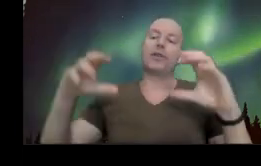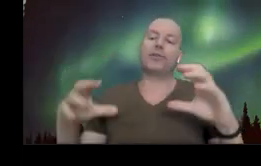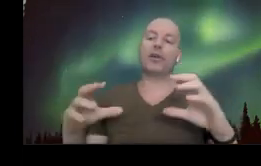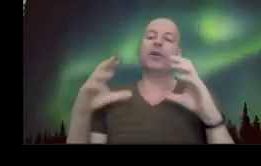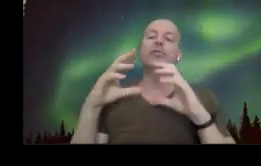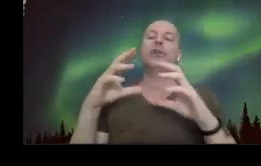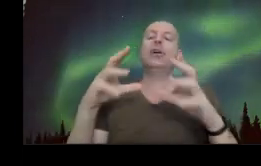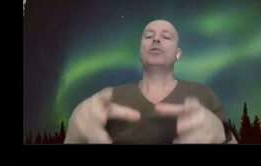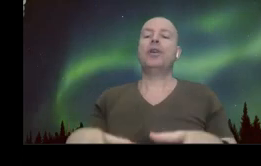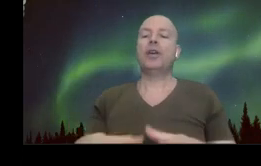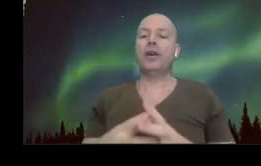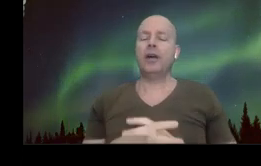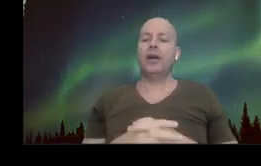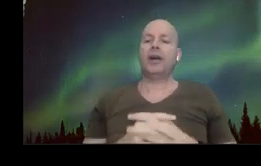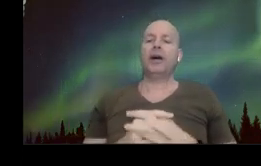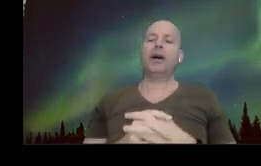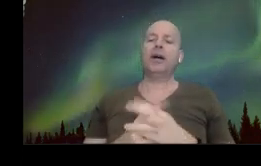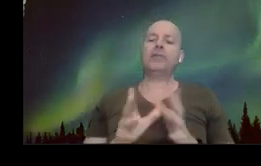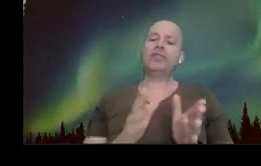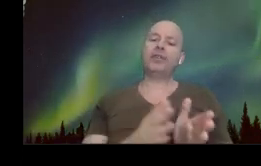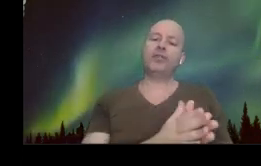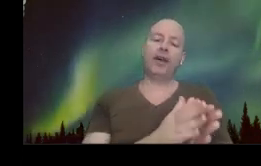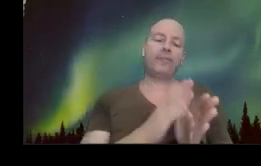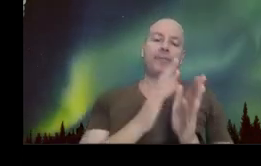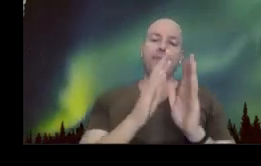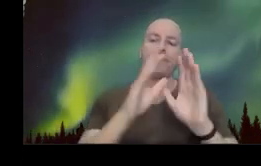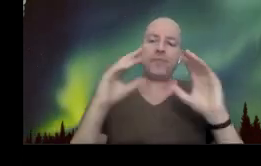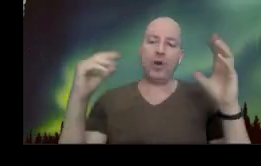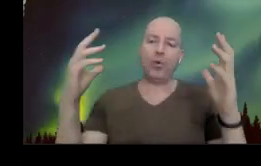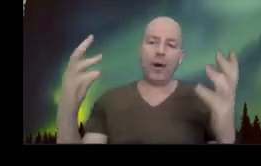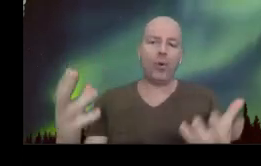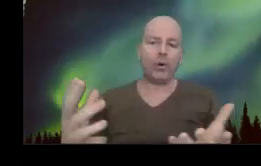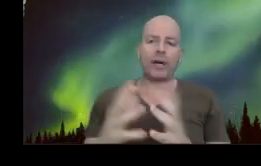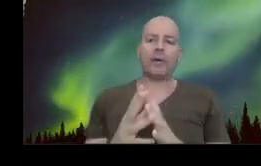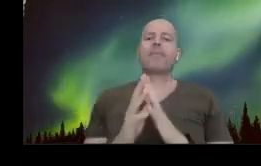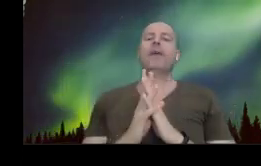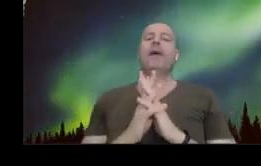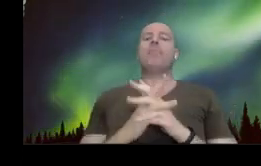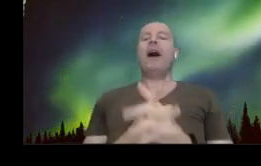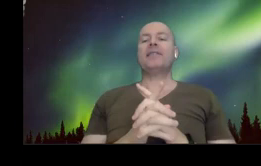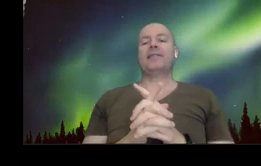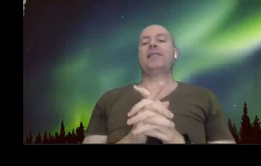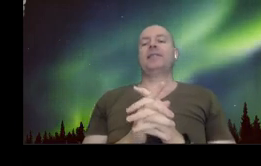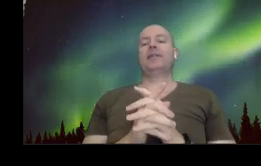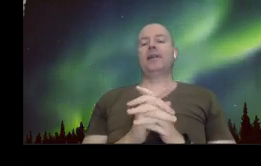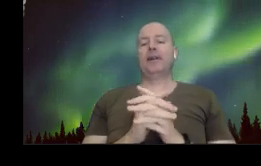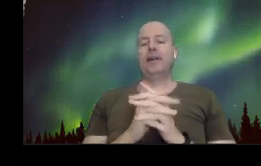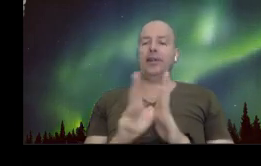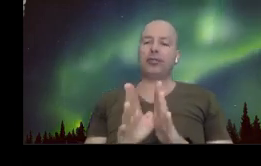bordas dentro desse negócio do que se você tiver uma única.